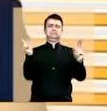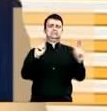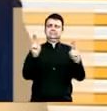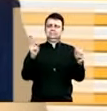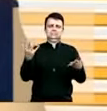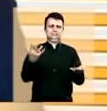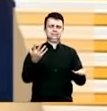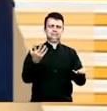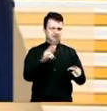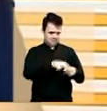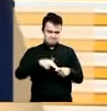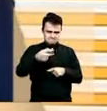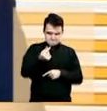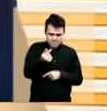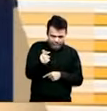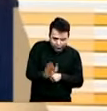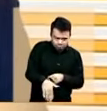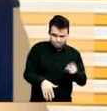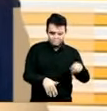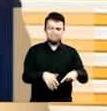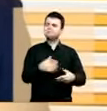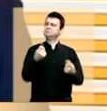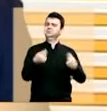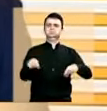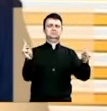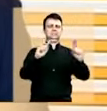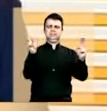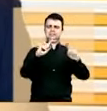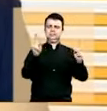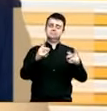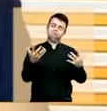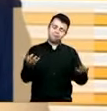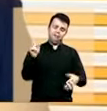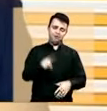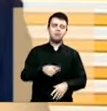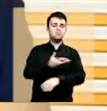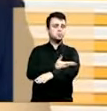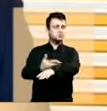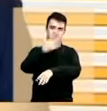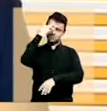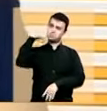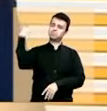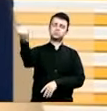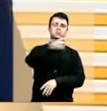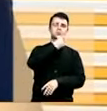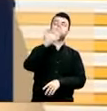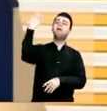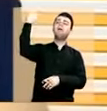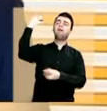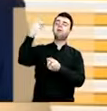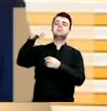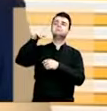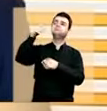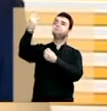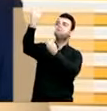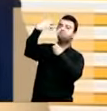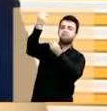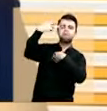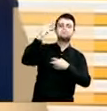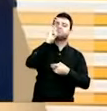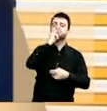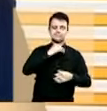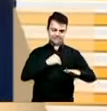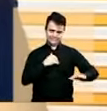itens porque estava em oferta. Então, é uma questão de cultura que nós não fomos ensinados que,